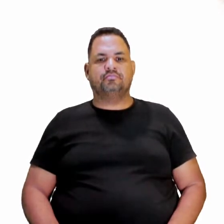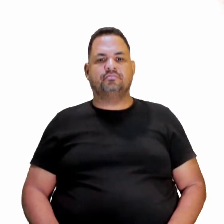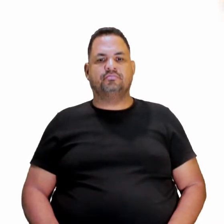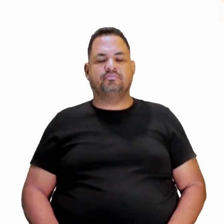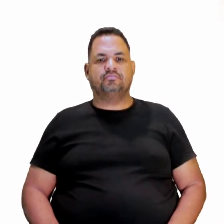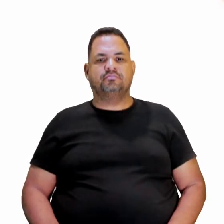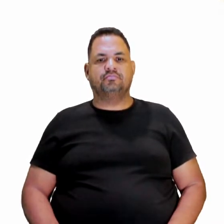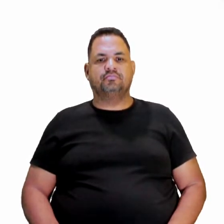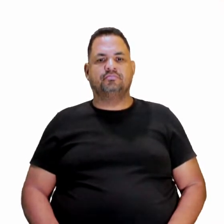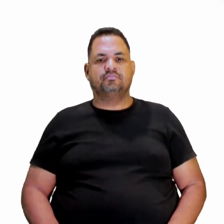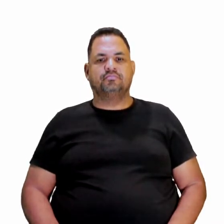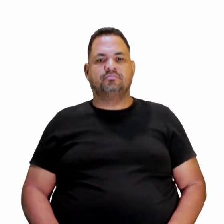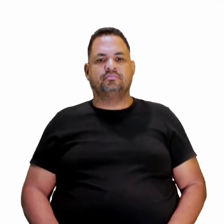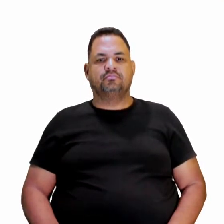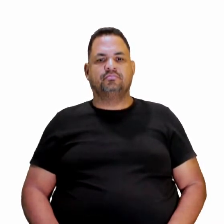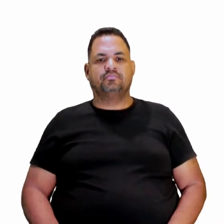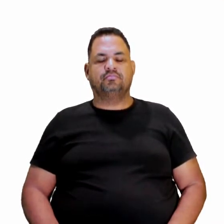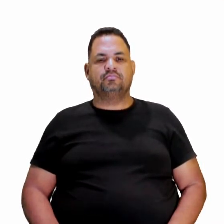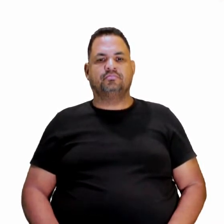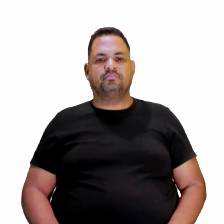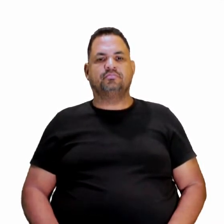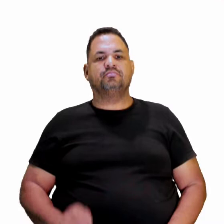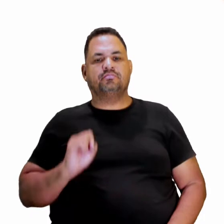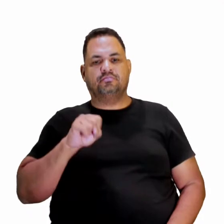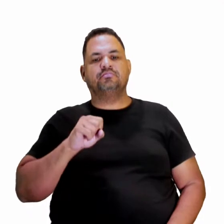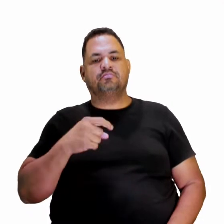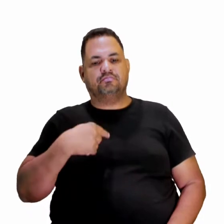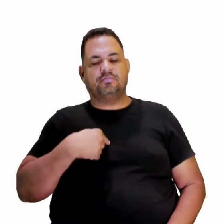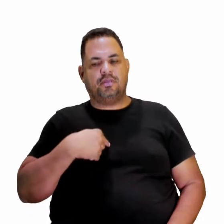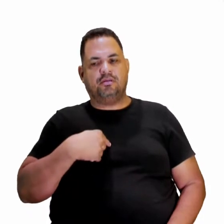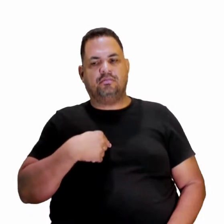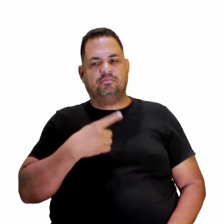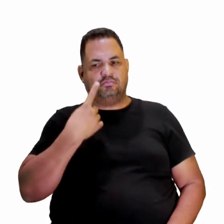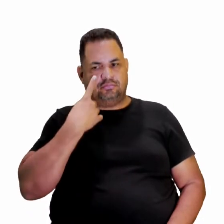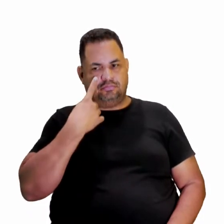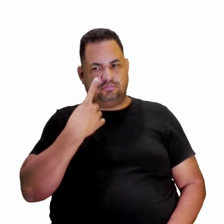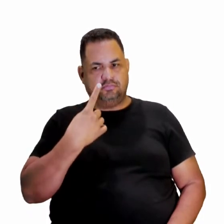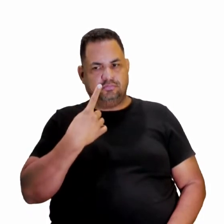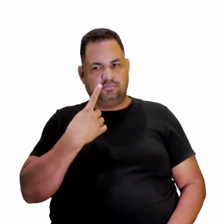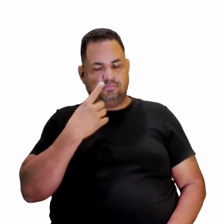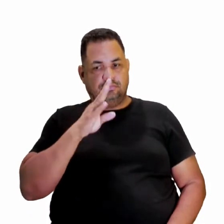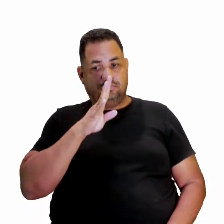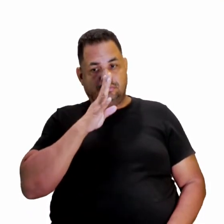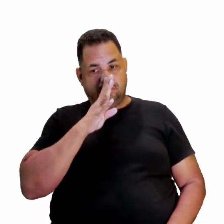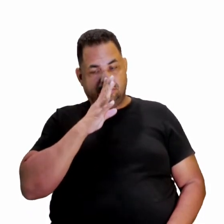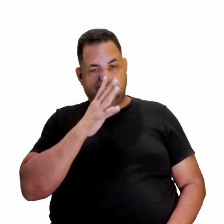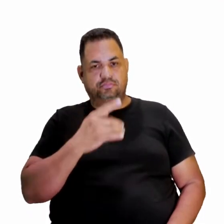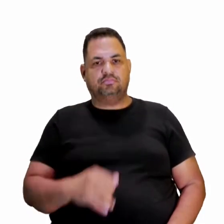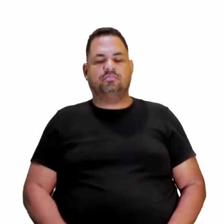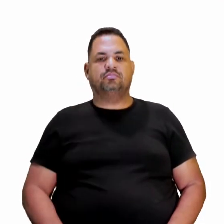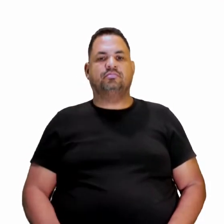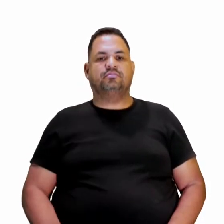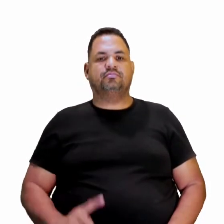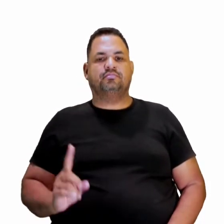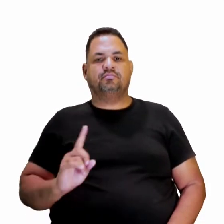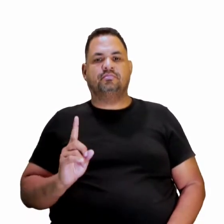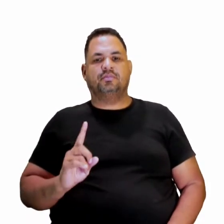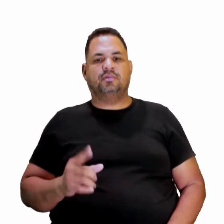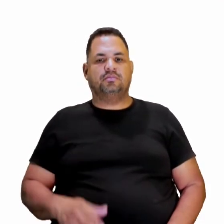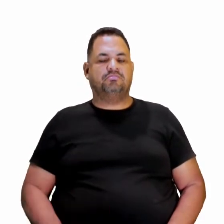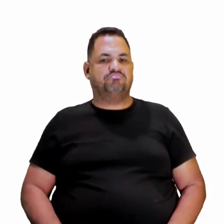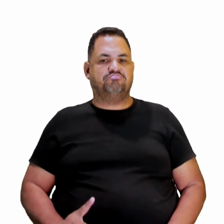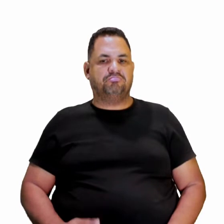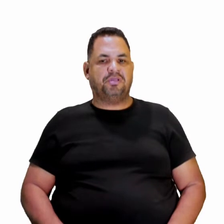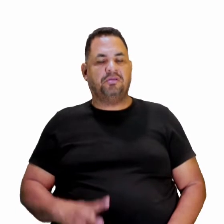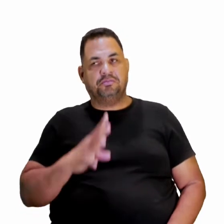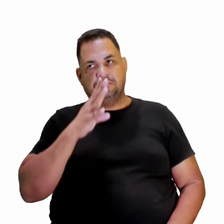did. Tá? Yes, I did. Sim, eu assisti. No, I didn't. Não, eu não assisti.